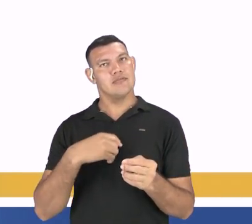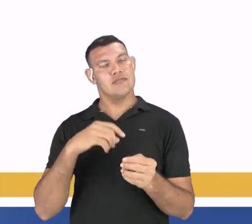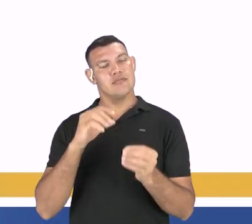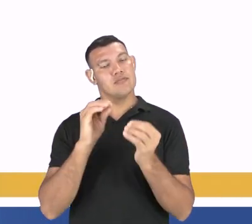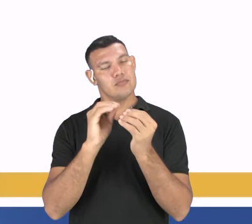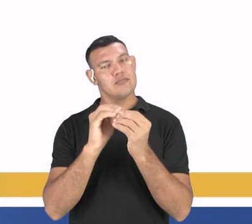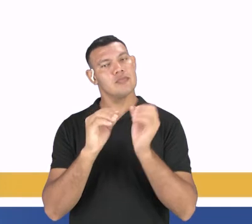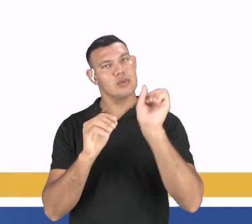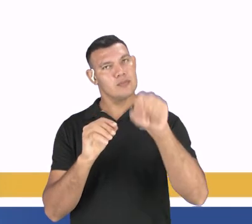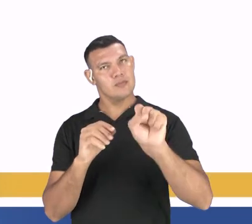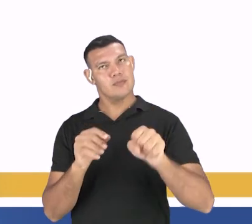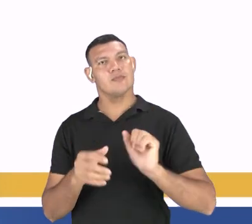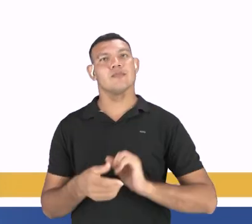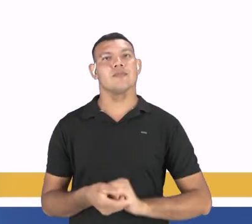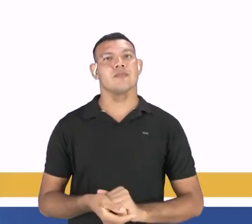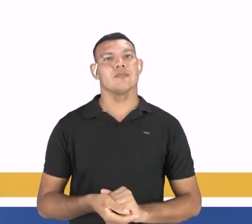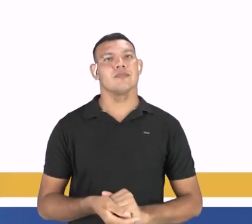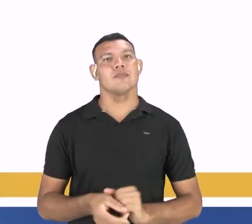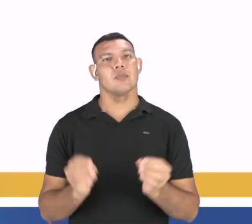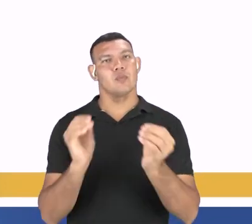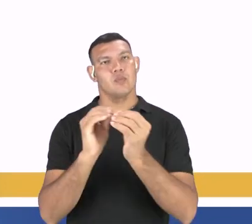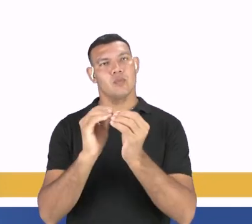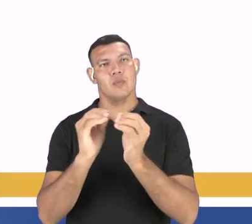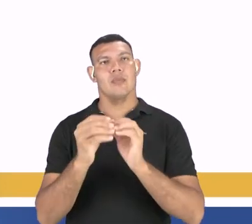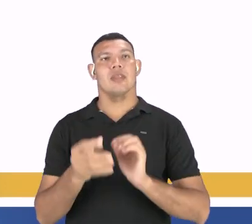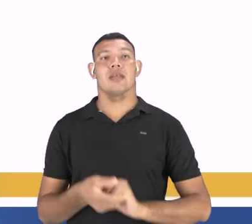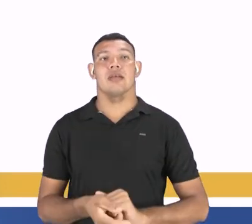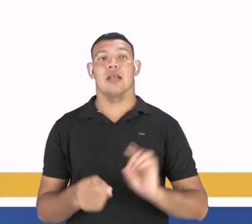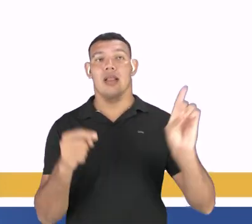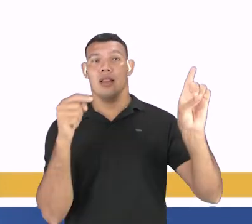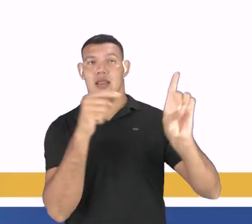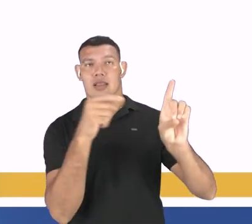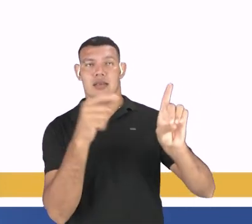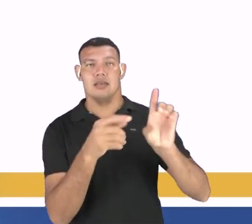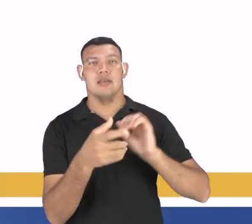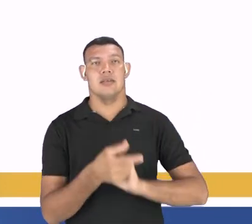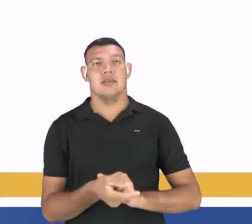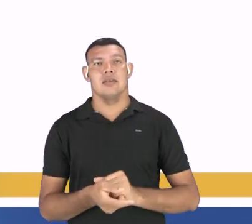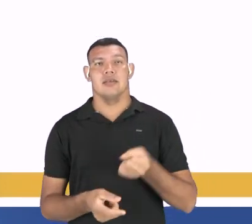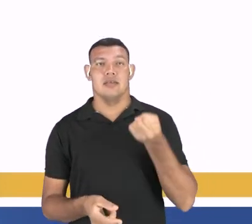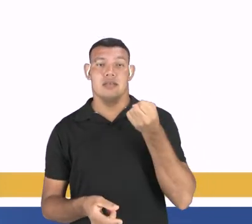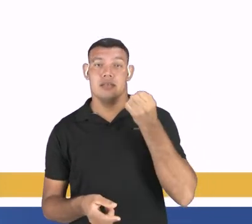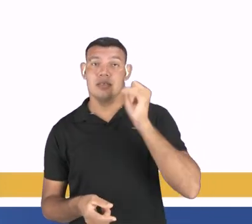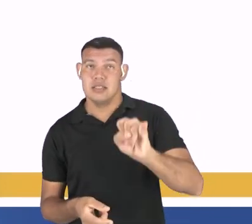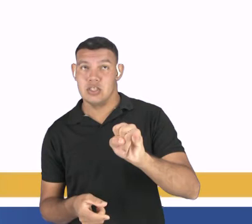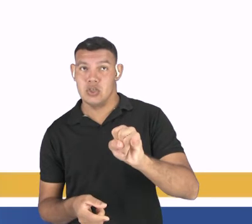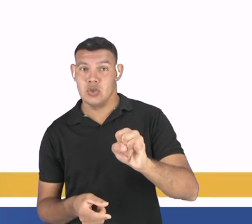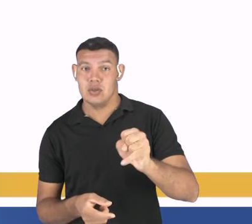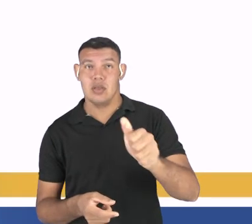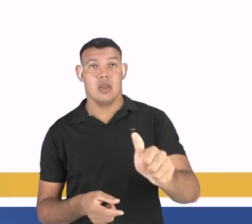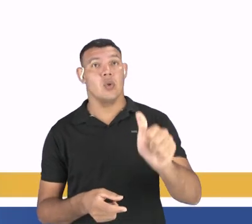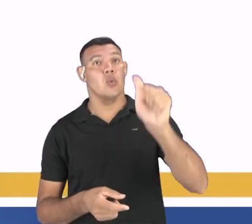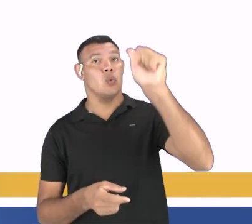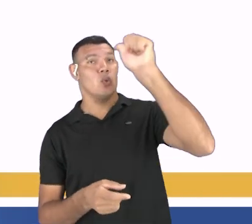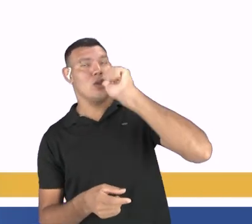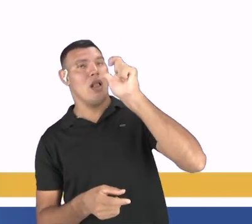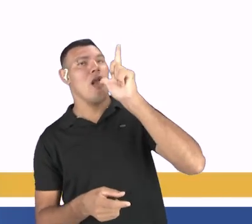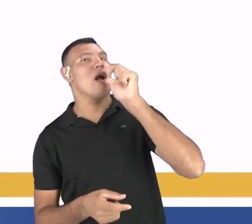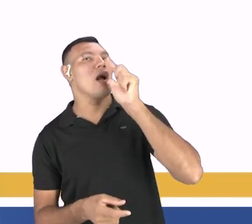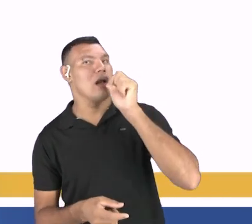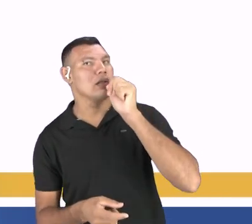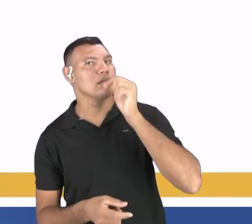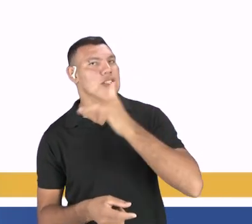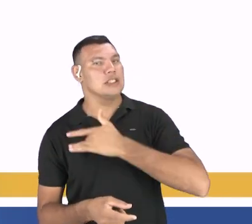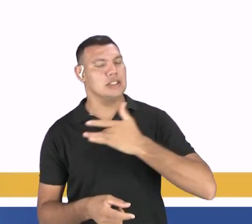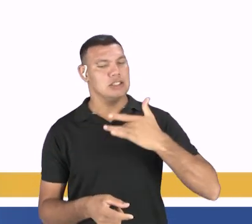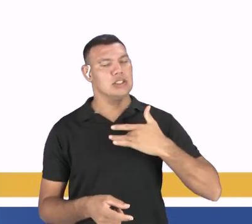acento. Para finalizar, se toma bastante água, tu salud mejorará. Observa que é uma condição. A sua saúde